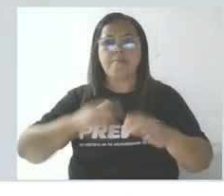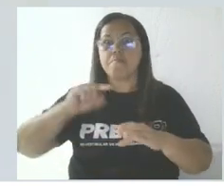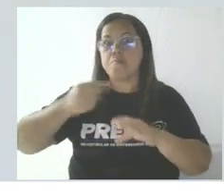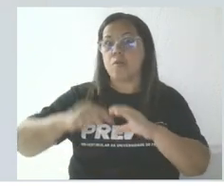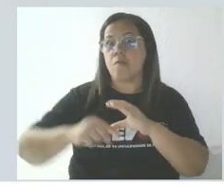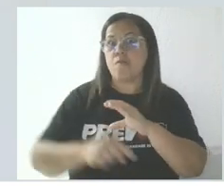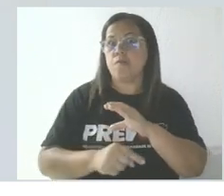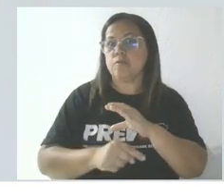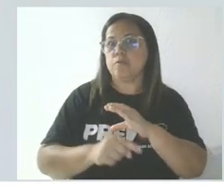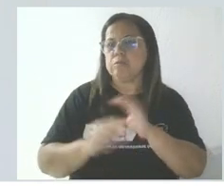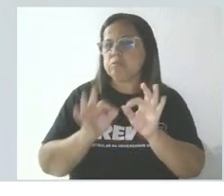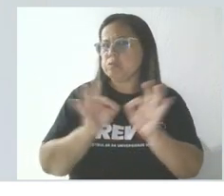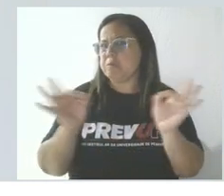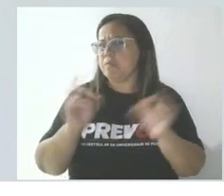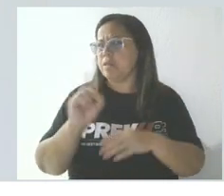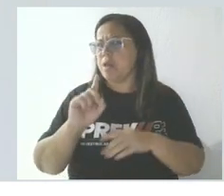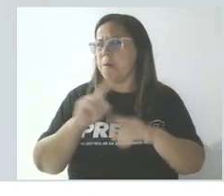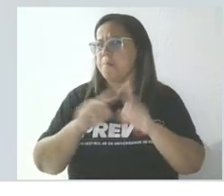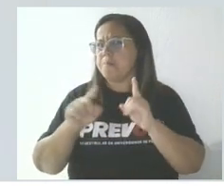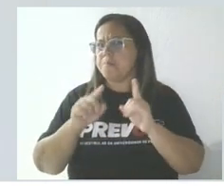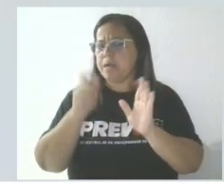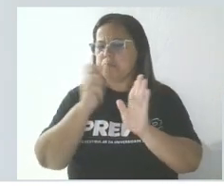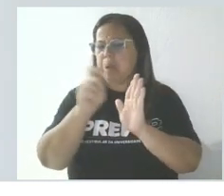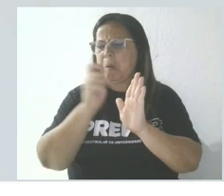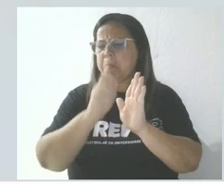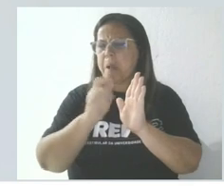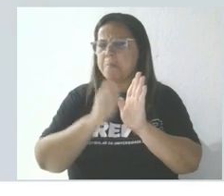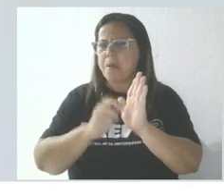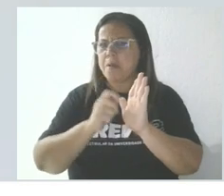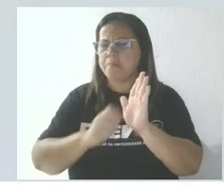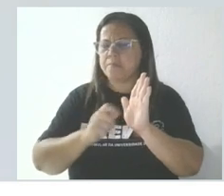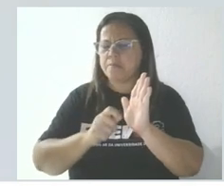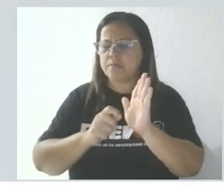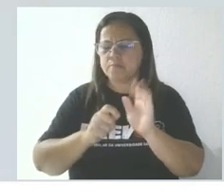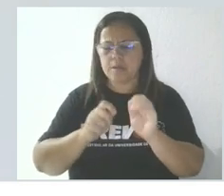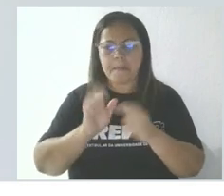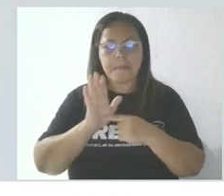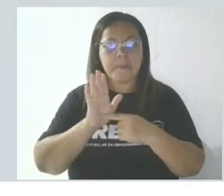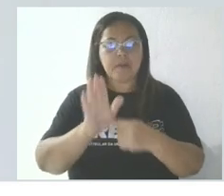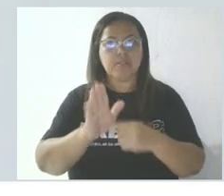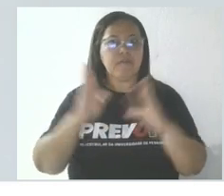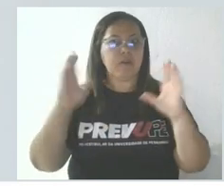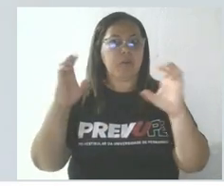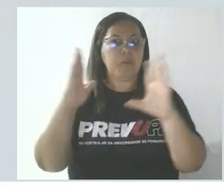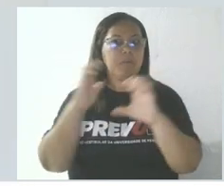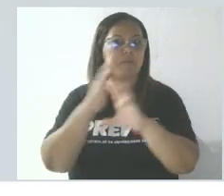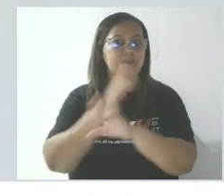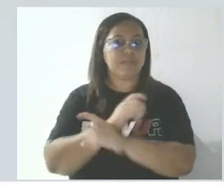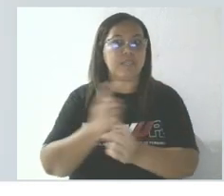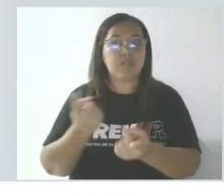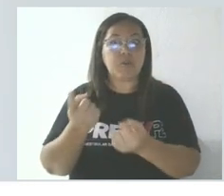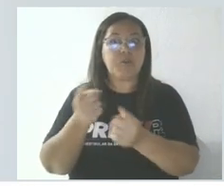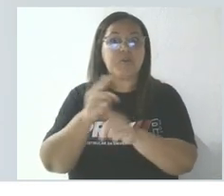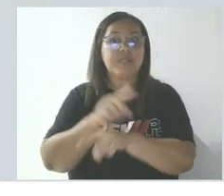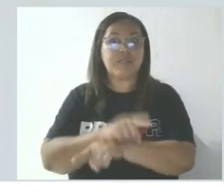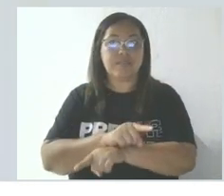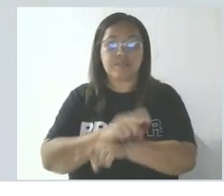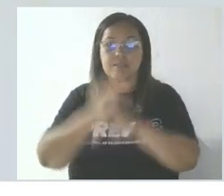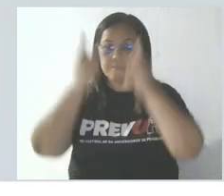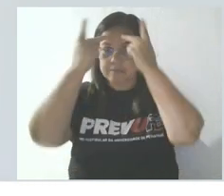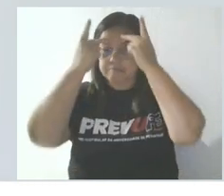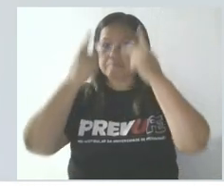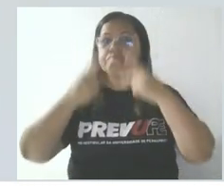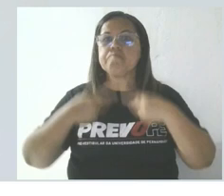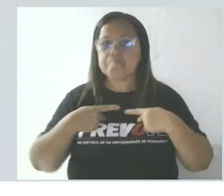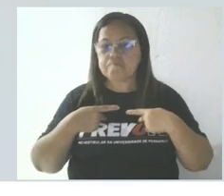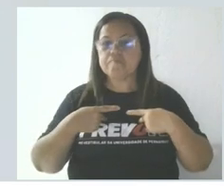em vez disso suas palavras funcionavam como uma nupa revelando as complexidades e contradições da natureza